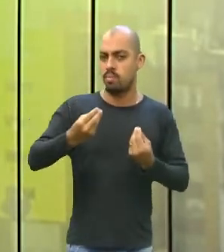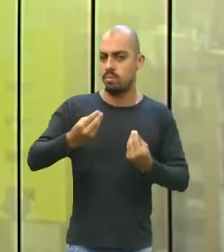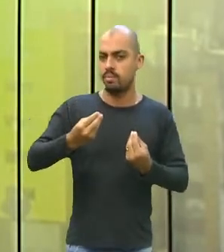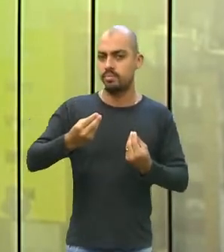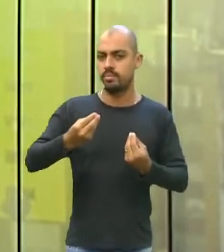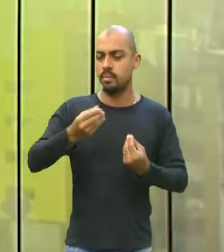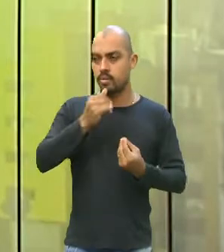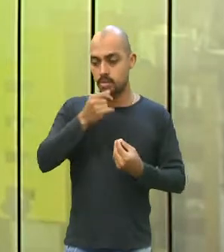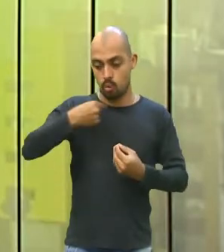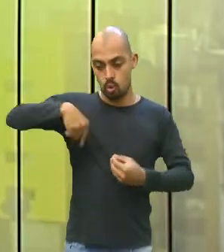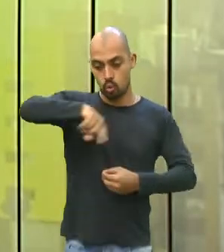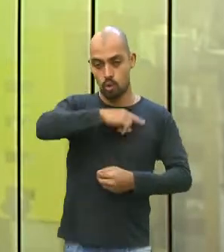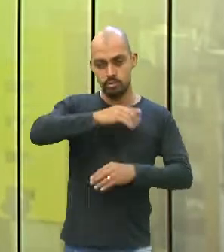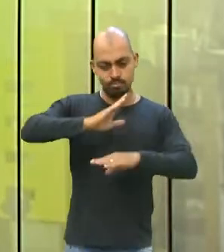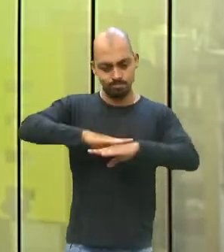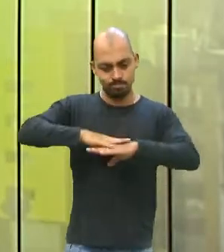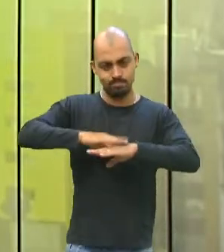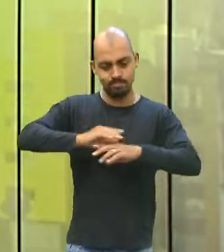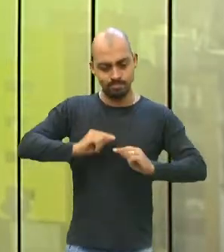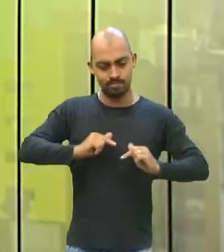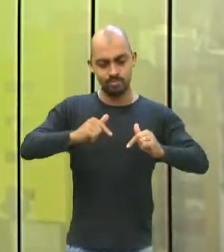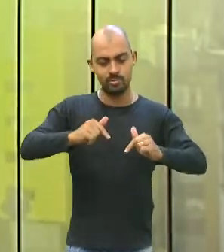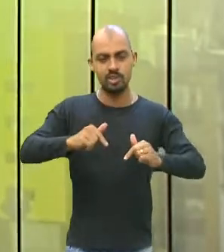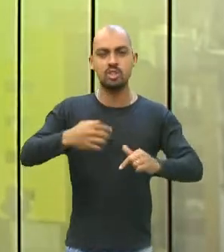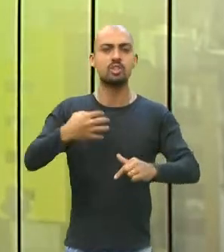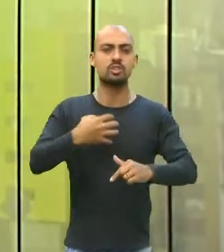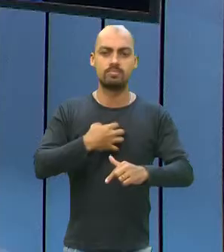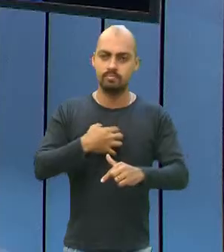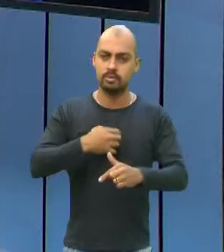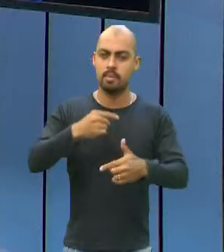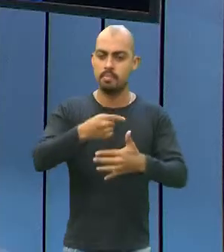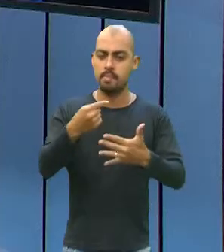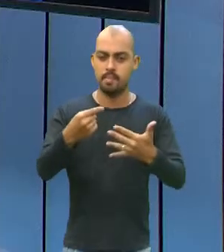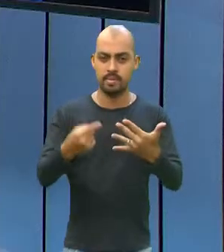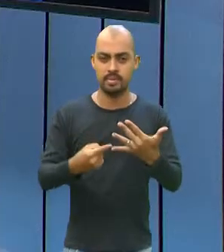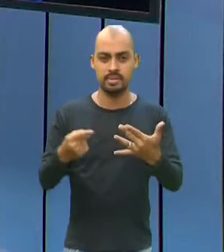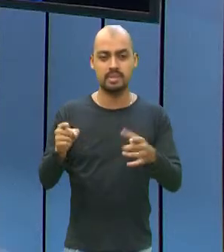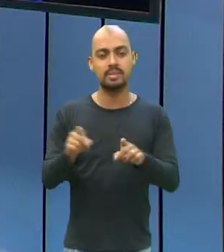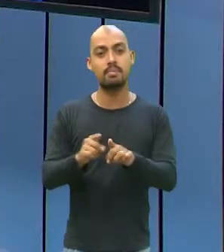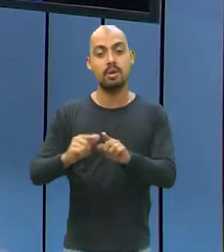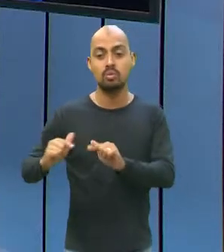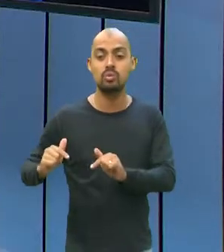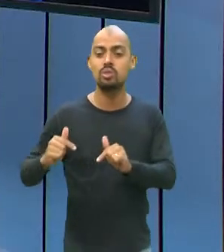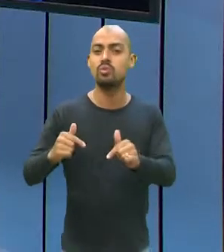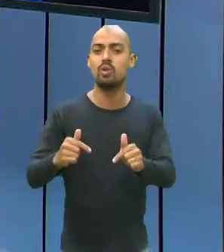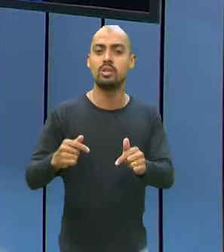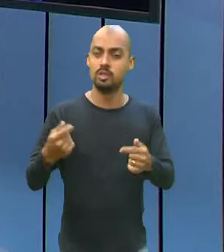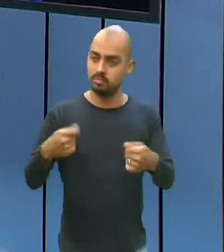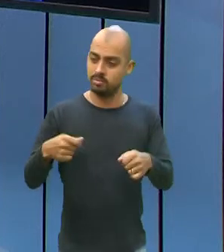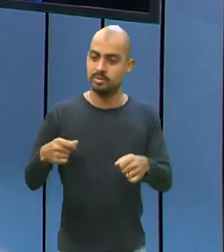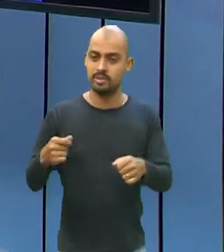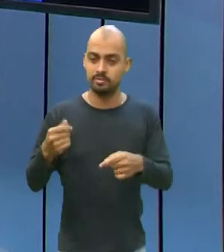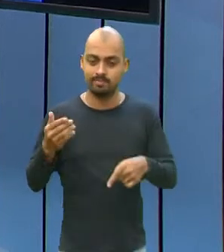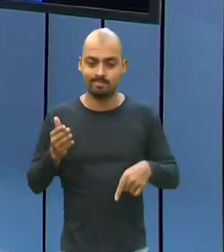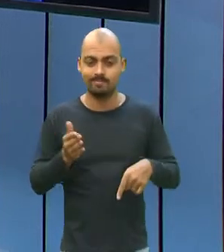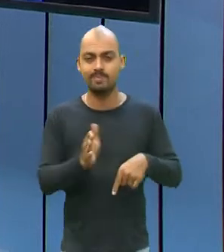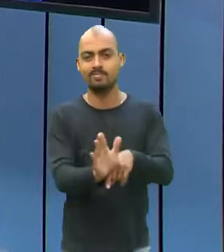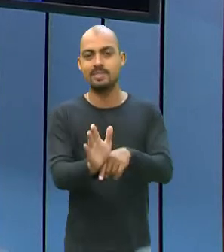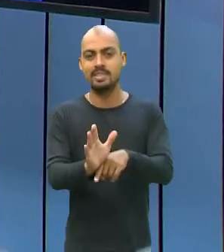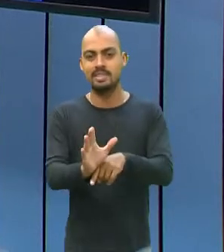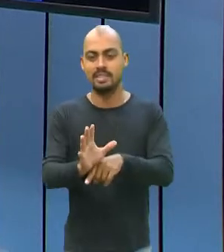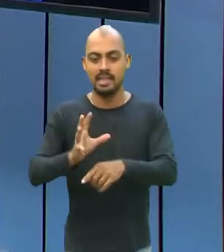vista que a gente tem que se preparar para situações como essa, os esforços que devem ser medidos